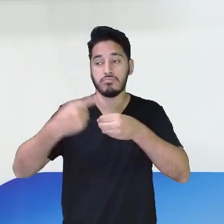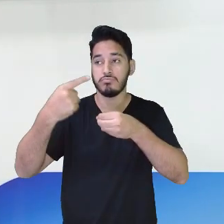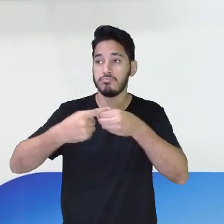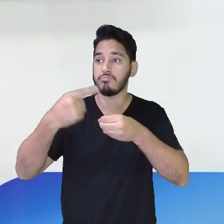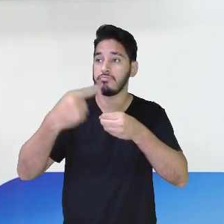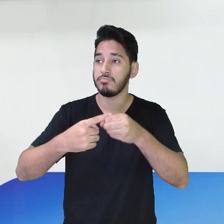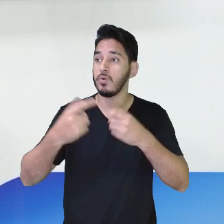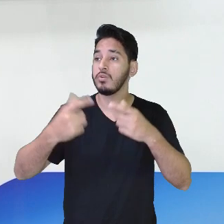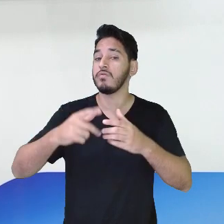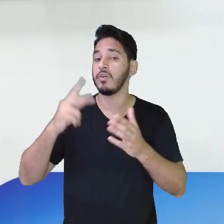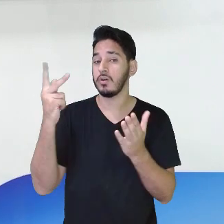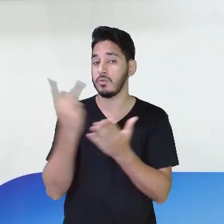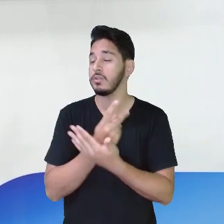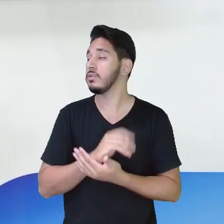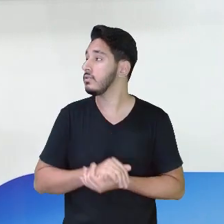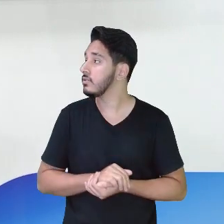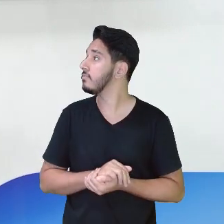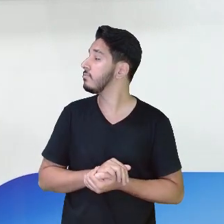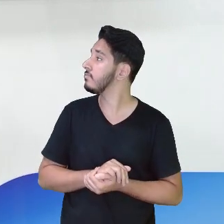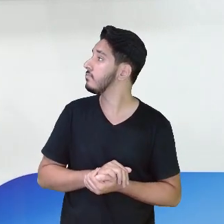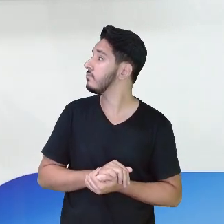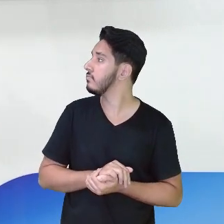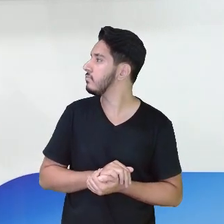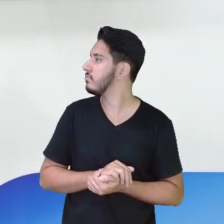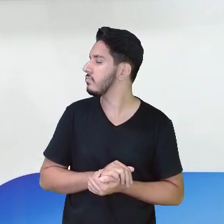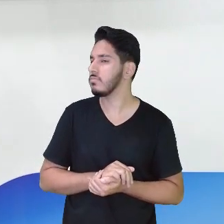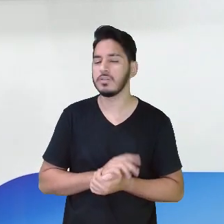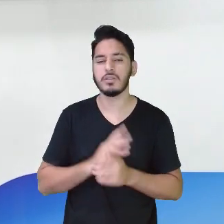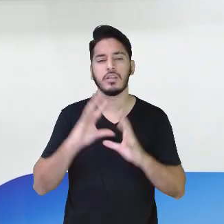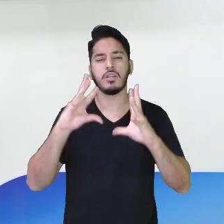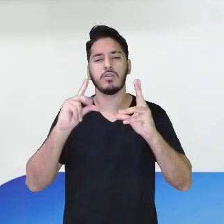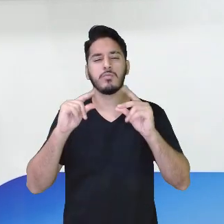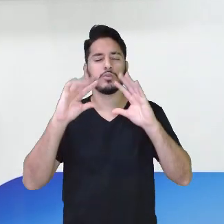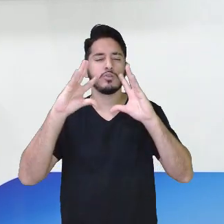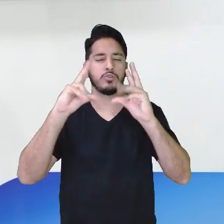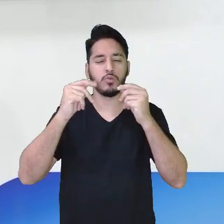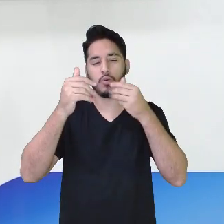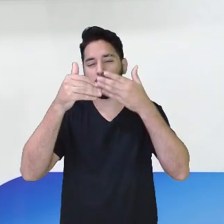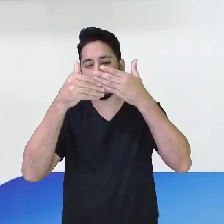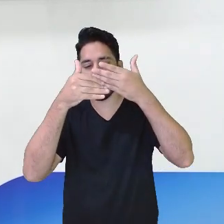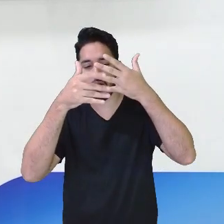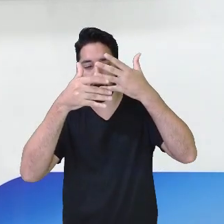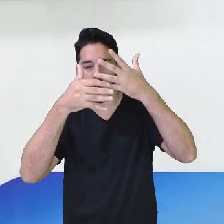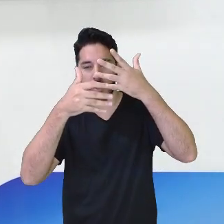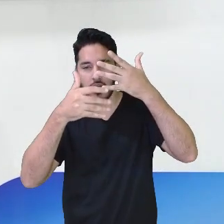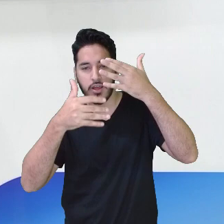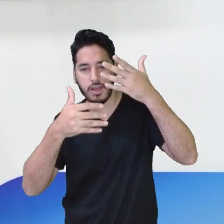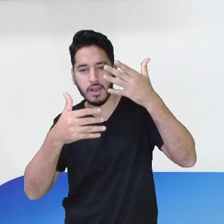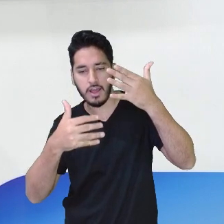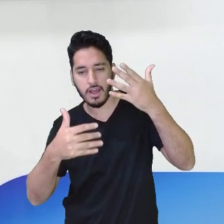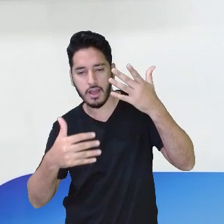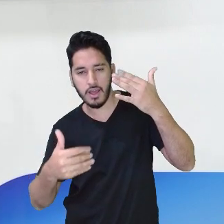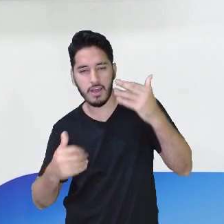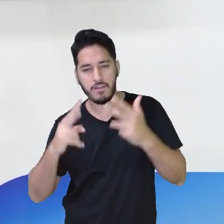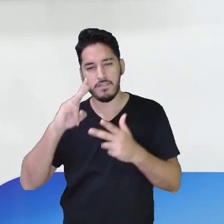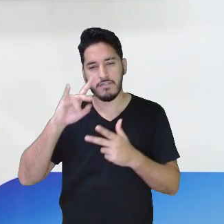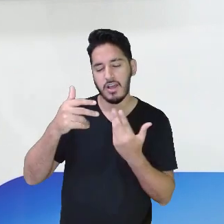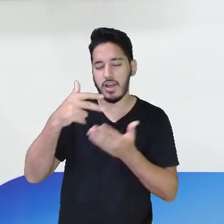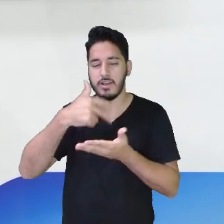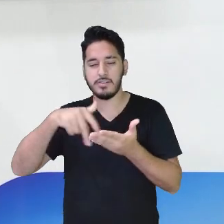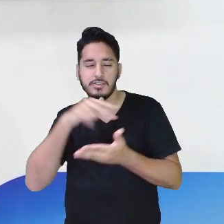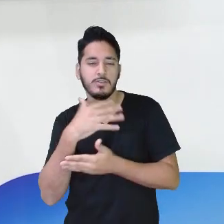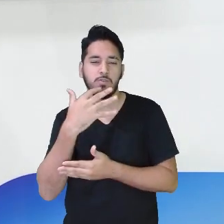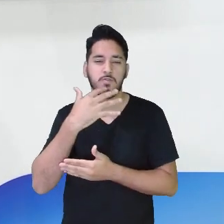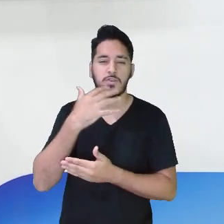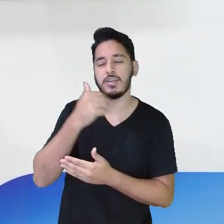vai ocorrer a história. Depois vem todo o desenvolvimento ali, que é o enredo, né, da história, vem contando, e ele vai para o baile,